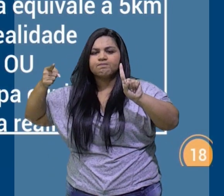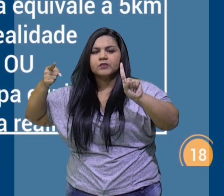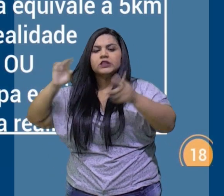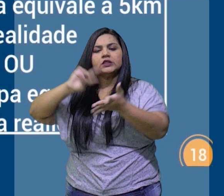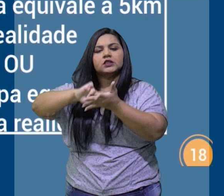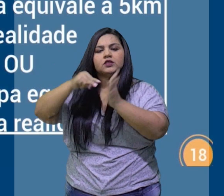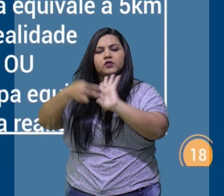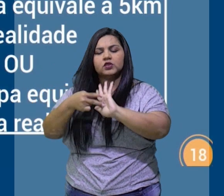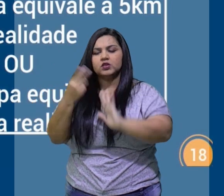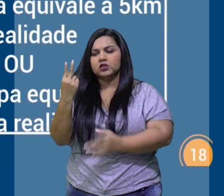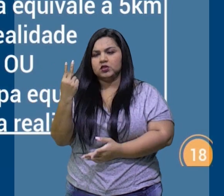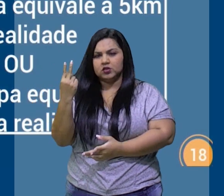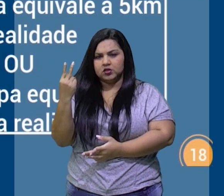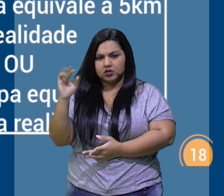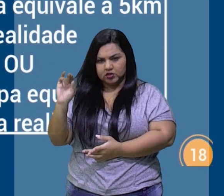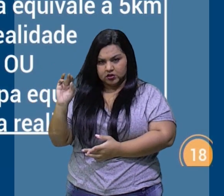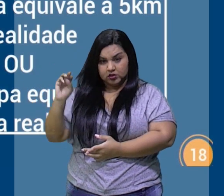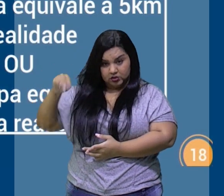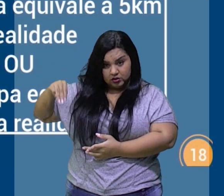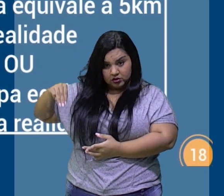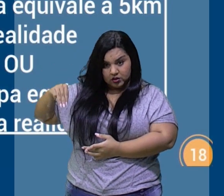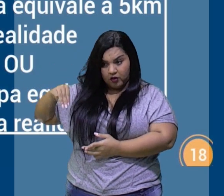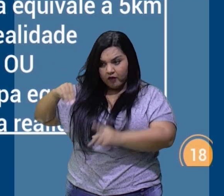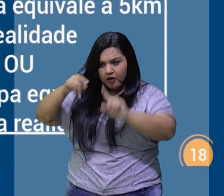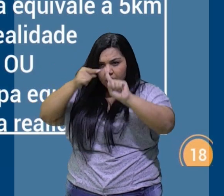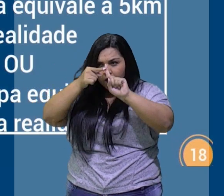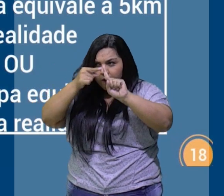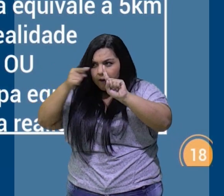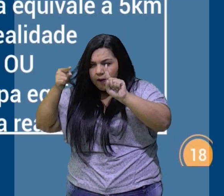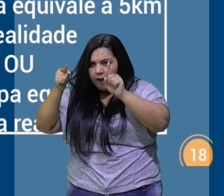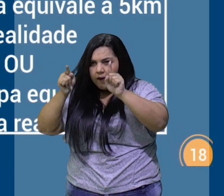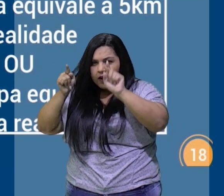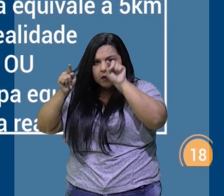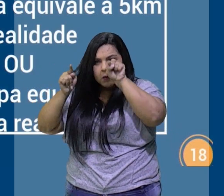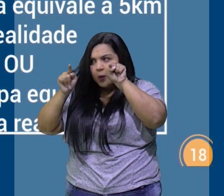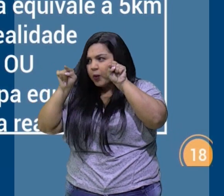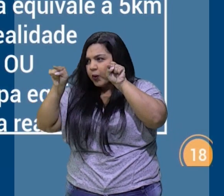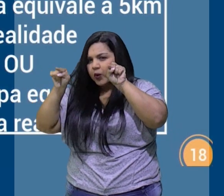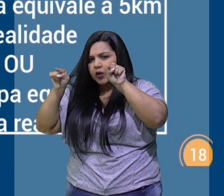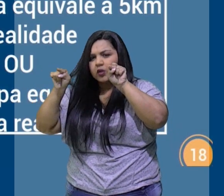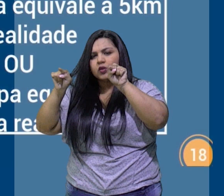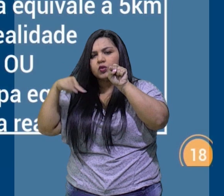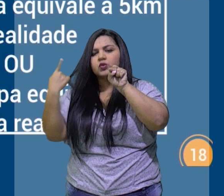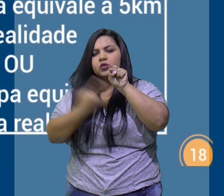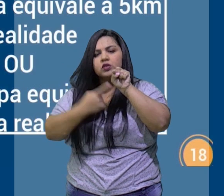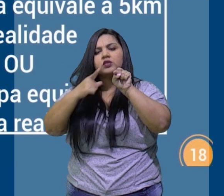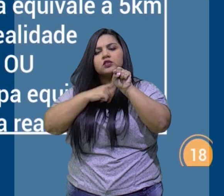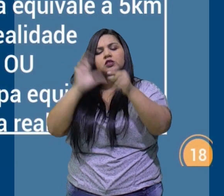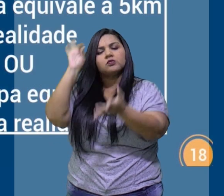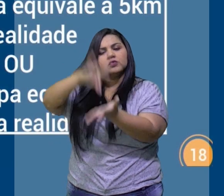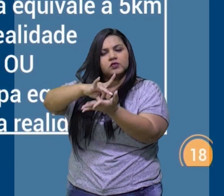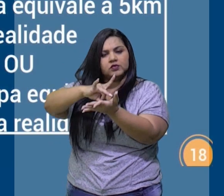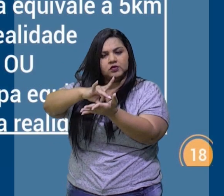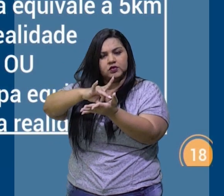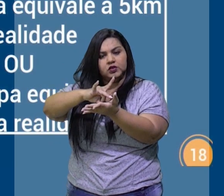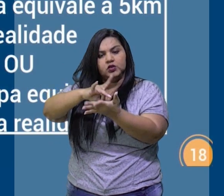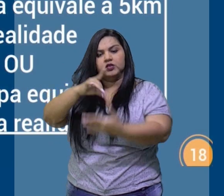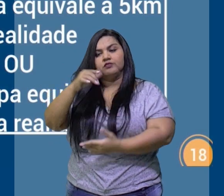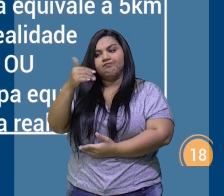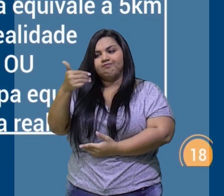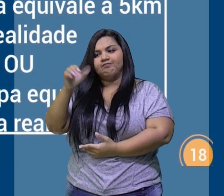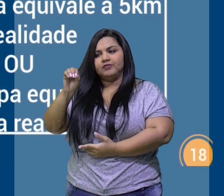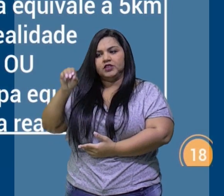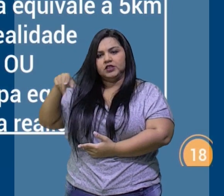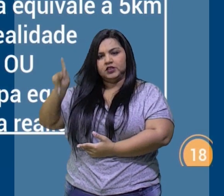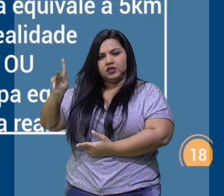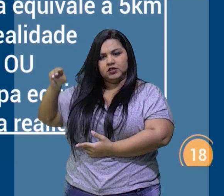2 centímetros que você marcou ali no mapa, então nós temos ali o espaço real de 10 quilômetros, né?